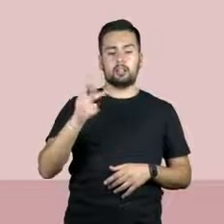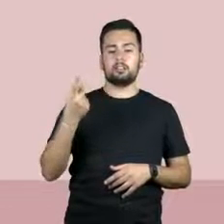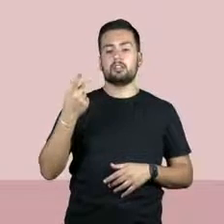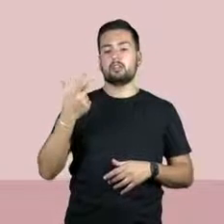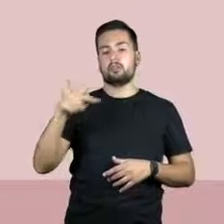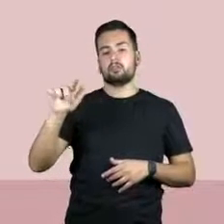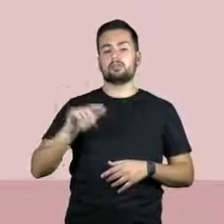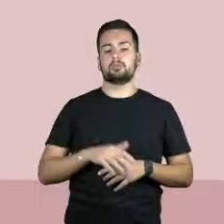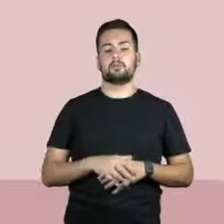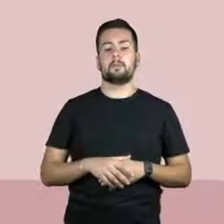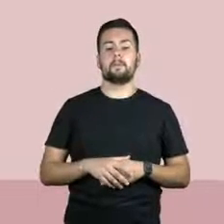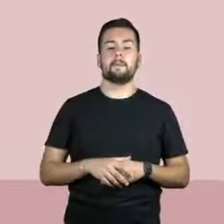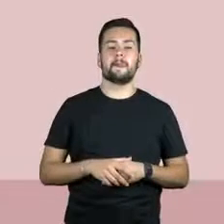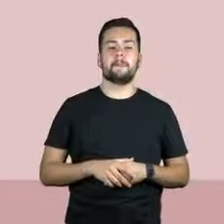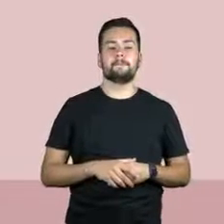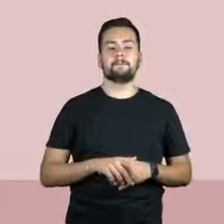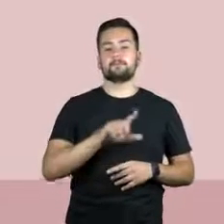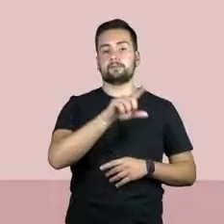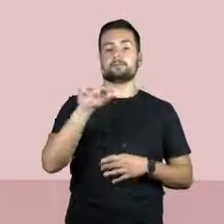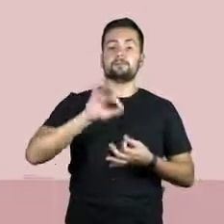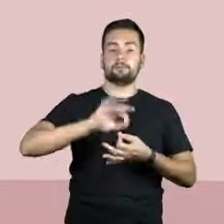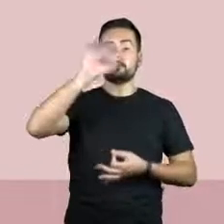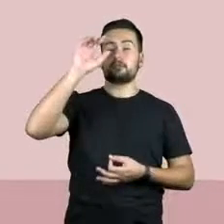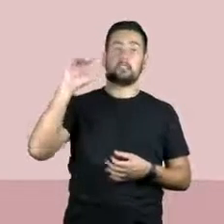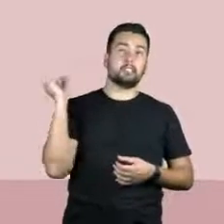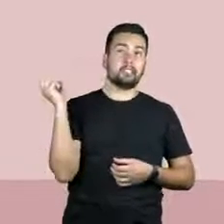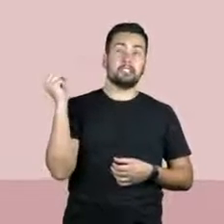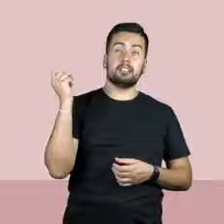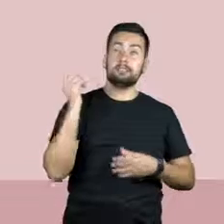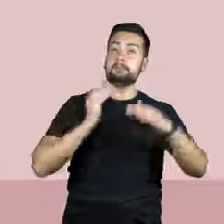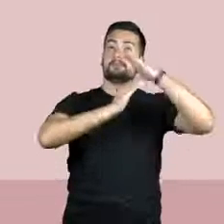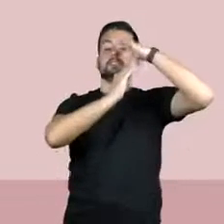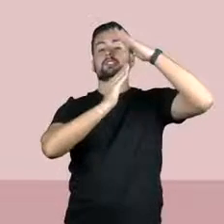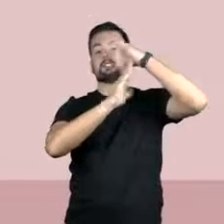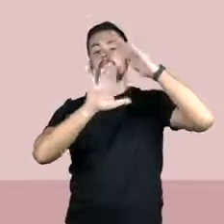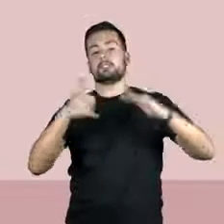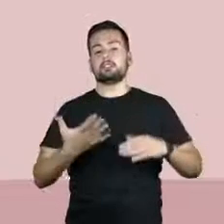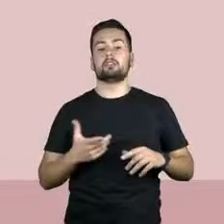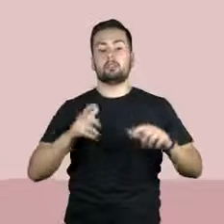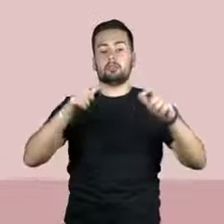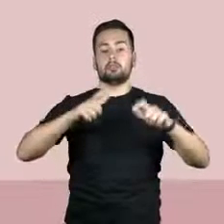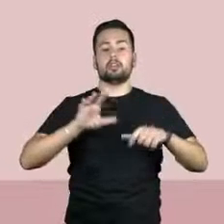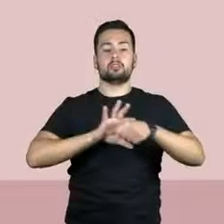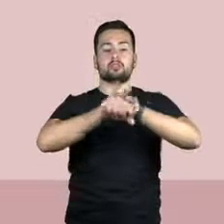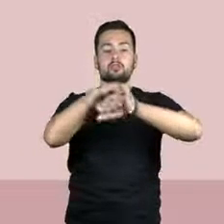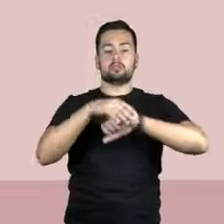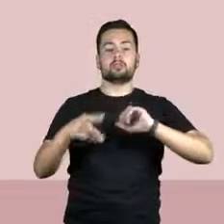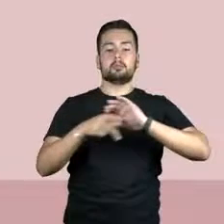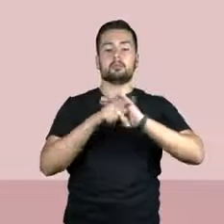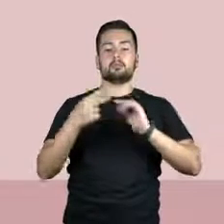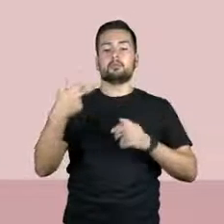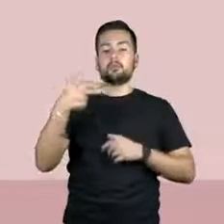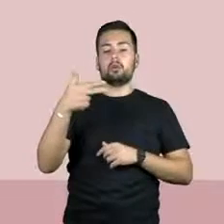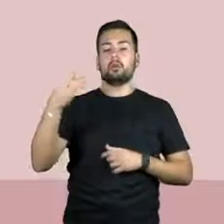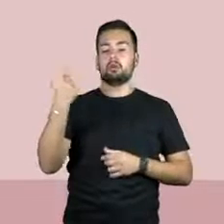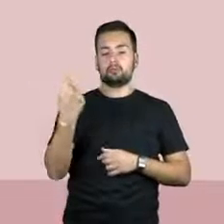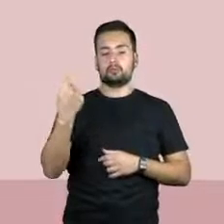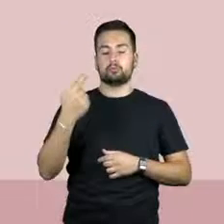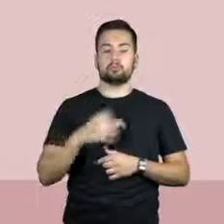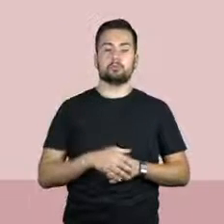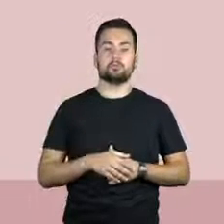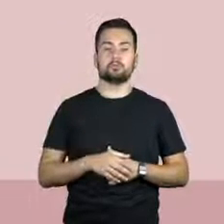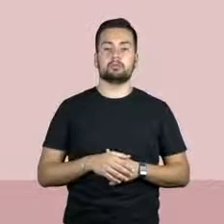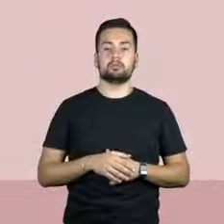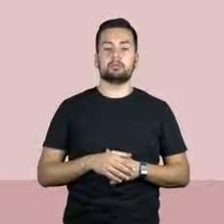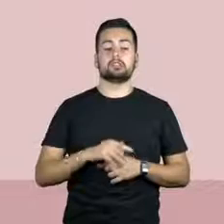vai impor o seguinte, ó, quando você alcança a altura crítica, é quando você alcança o fator de segurança igual a 1. Ou seja, é meio que um limite de altura